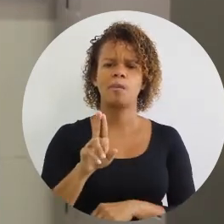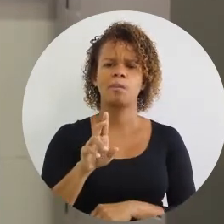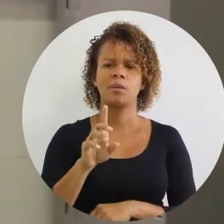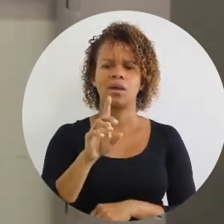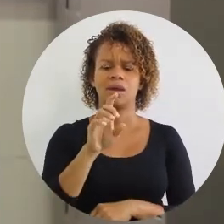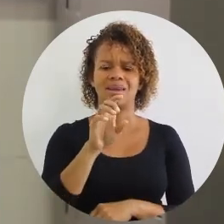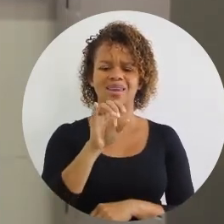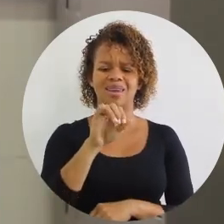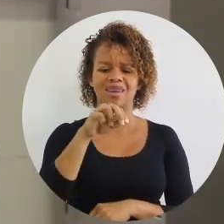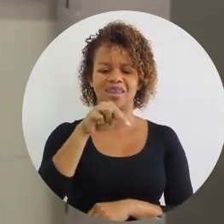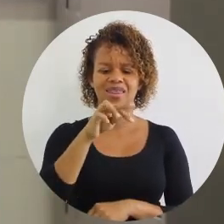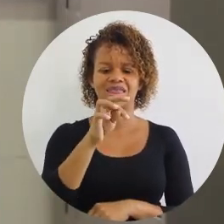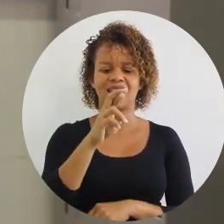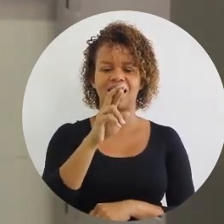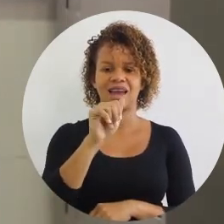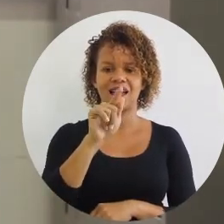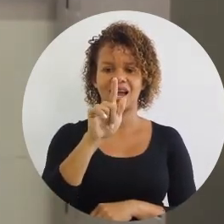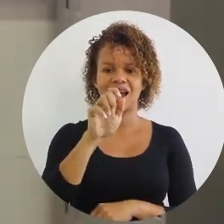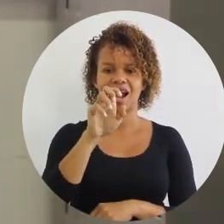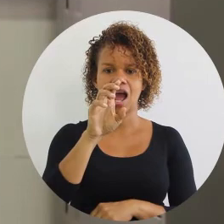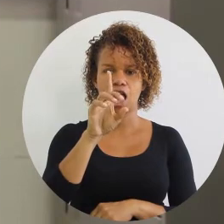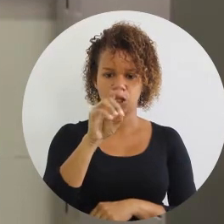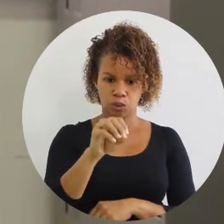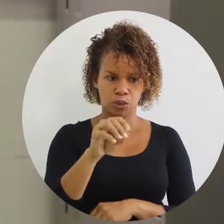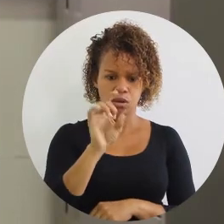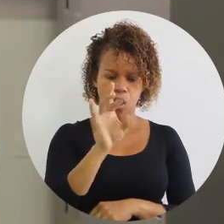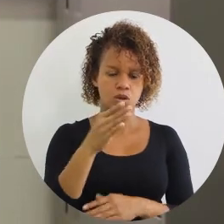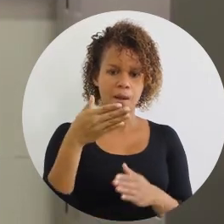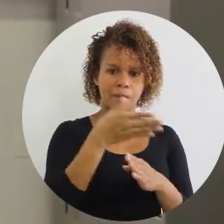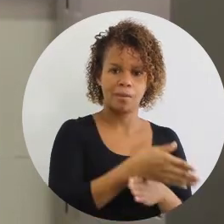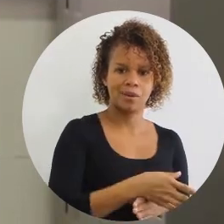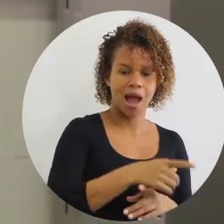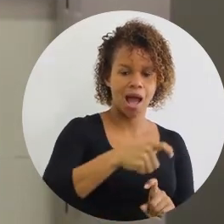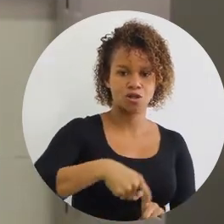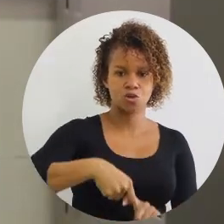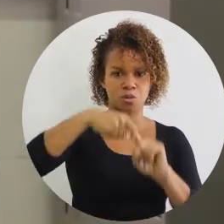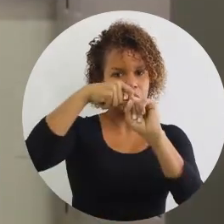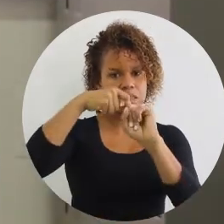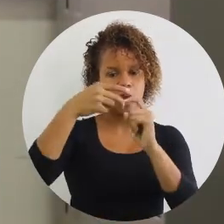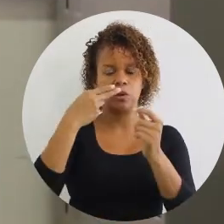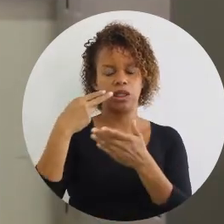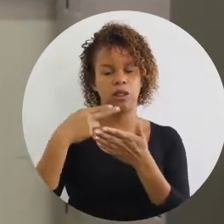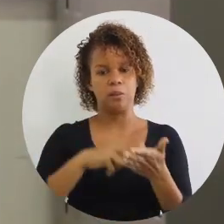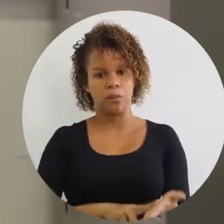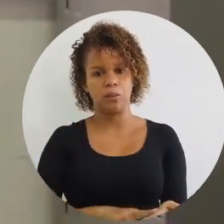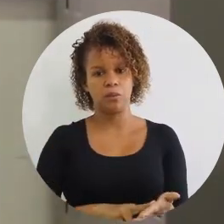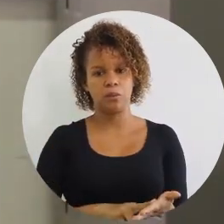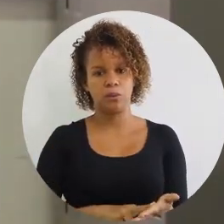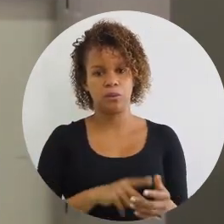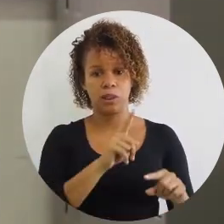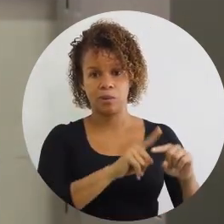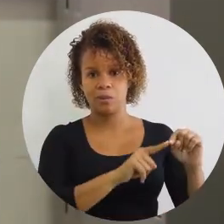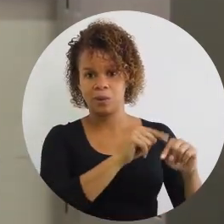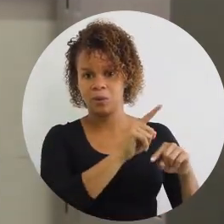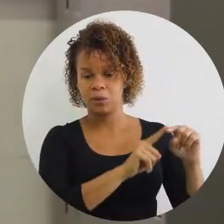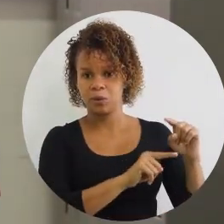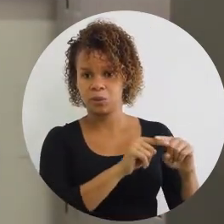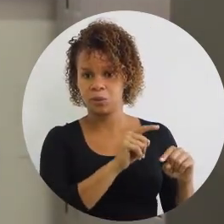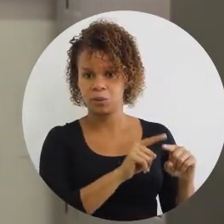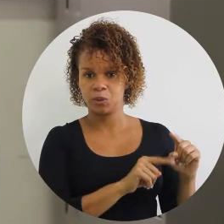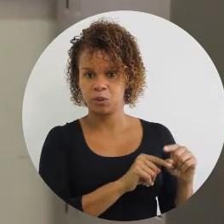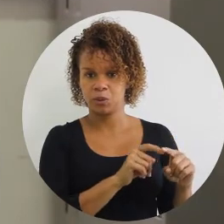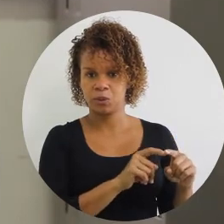integrado, que ele permite não só a suspensão de tributos de produtos